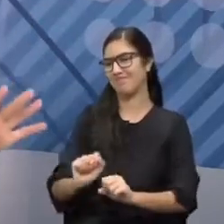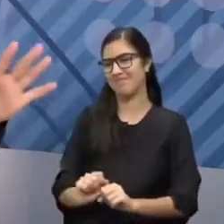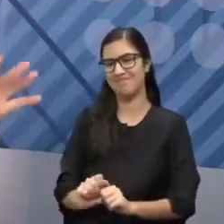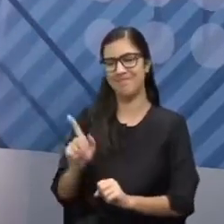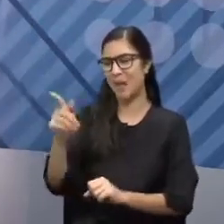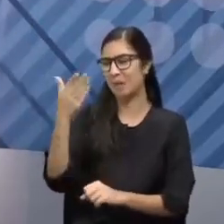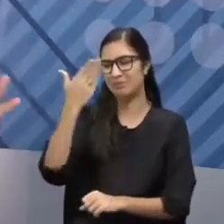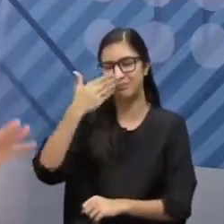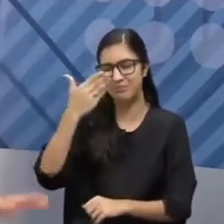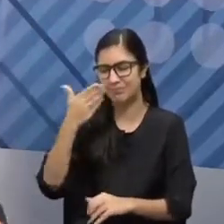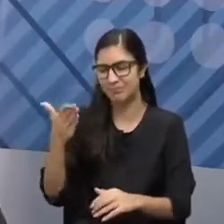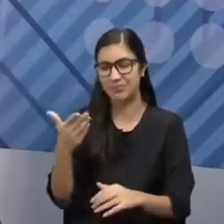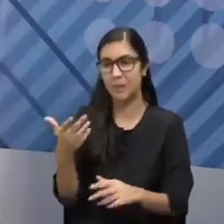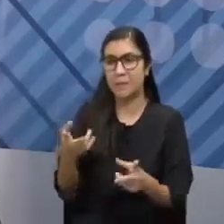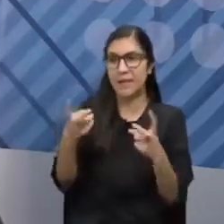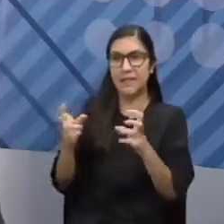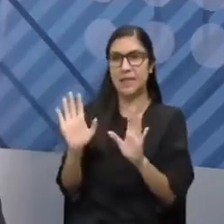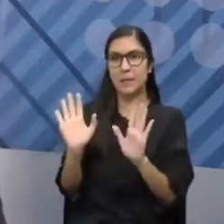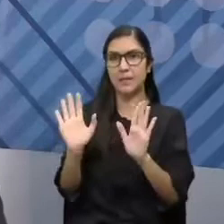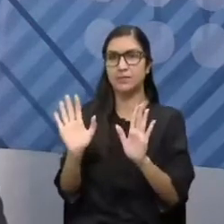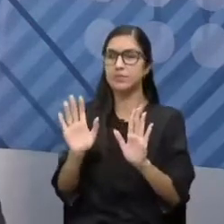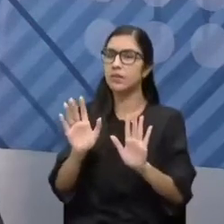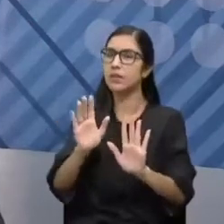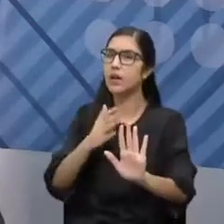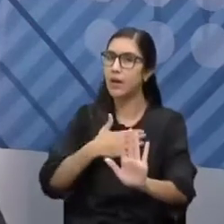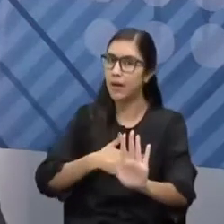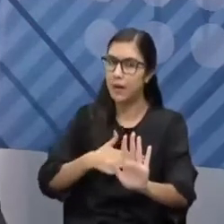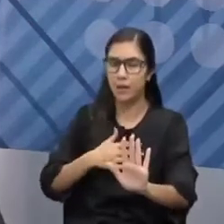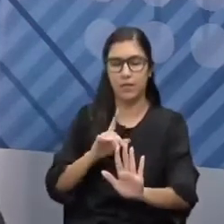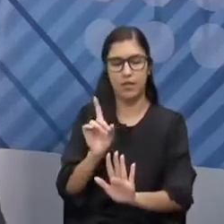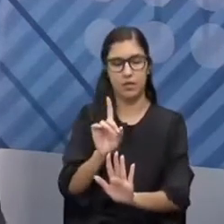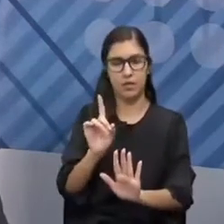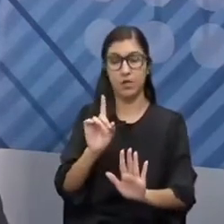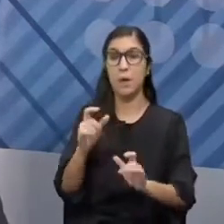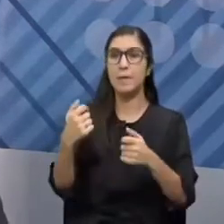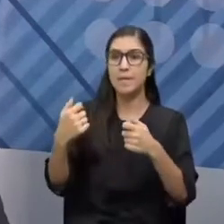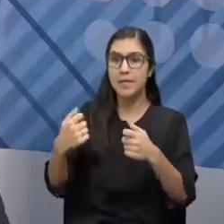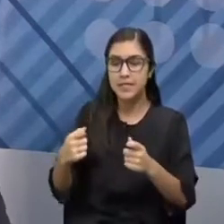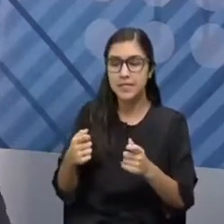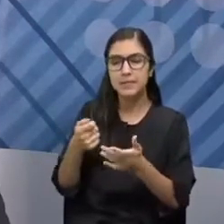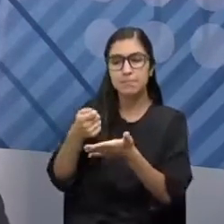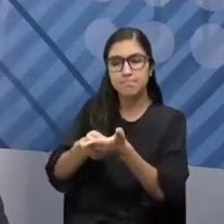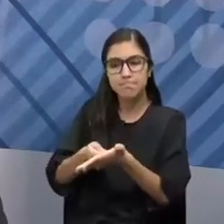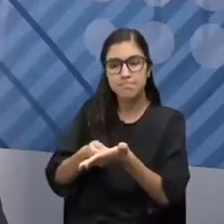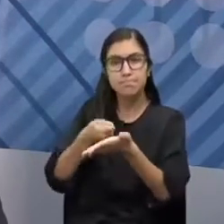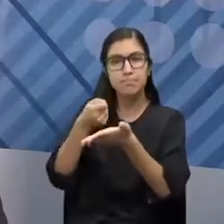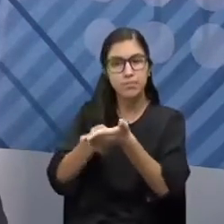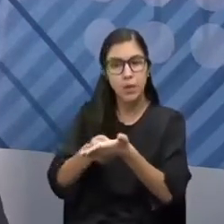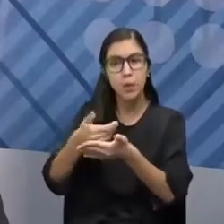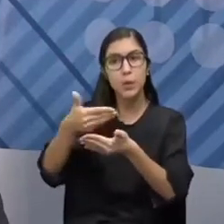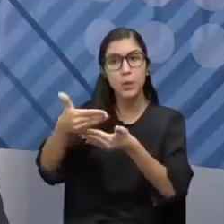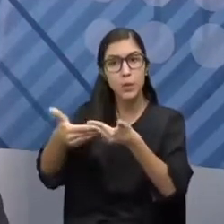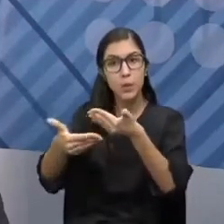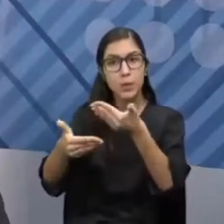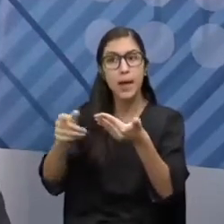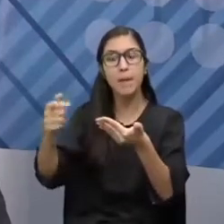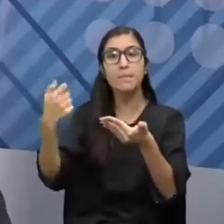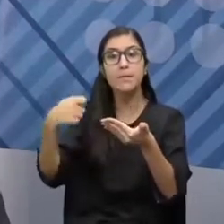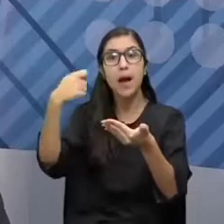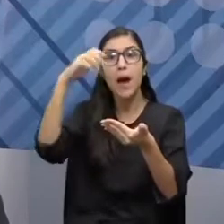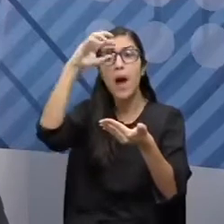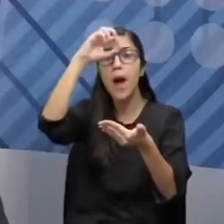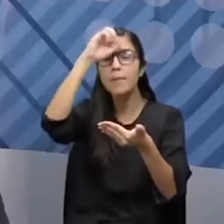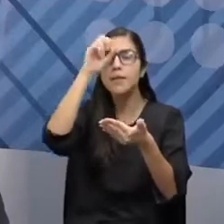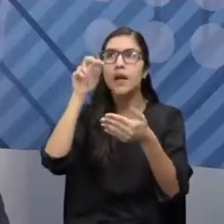não enxerga nada, ela não tem percepção luminosa. Não é verdade. Isso precisa ser insistido, certo? Ela precisa aprender